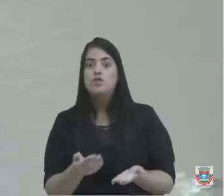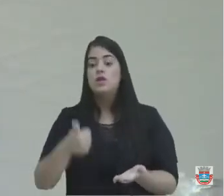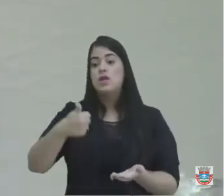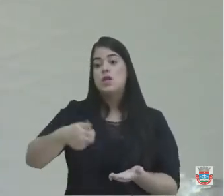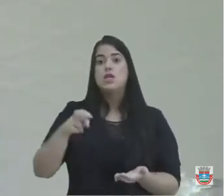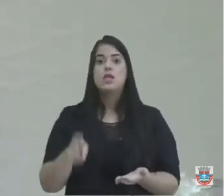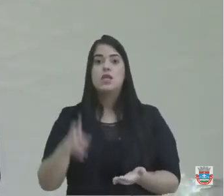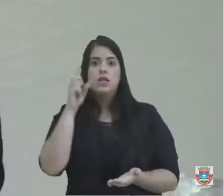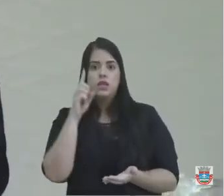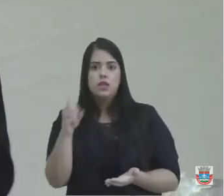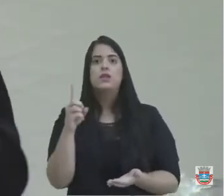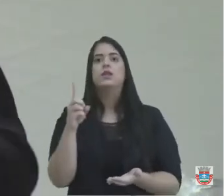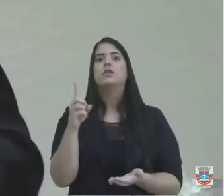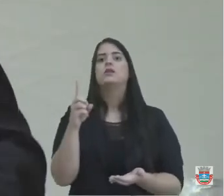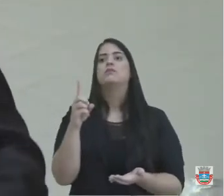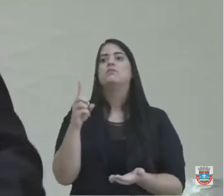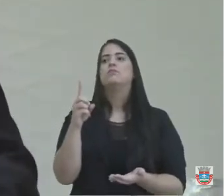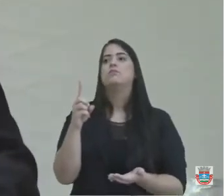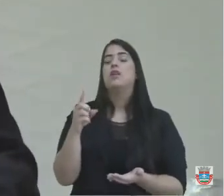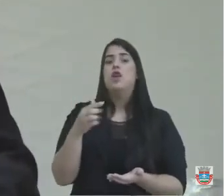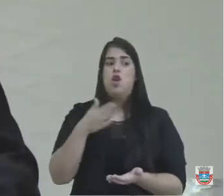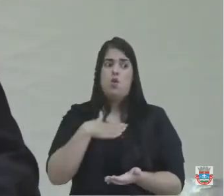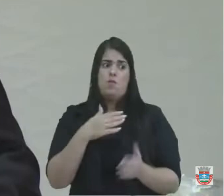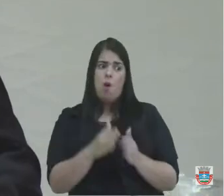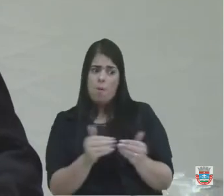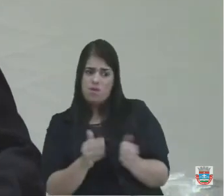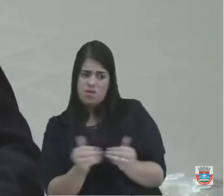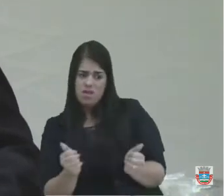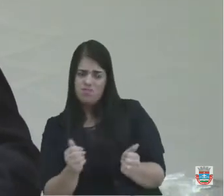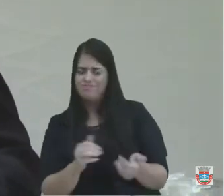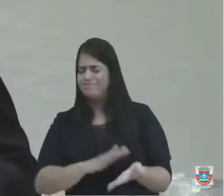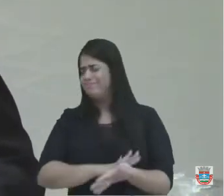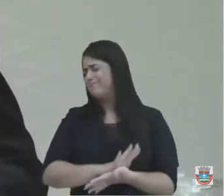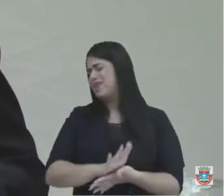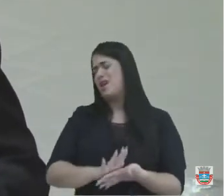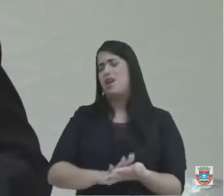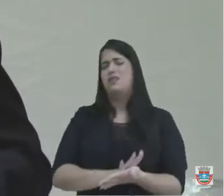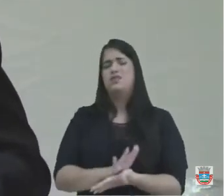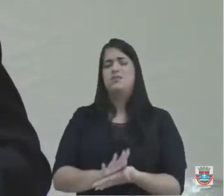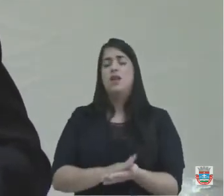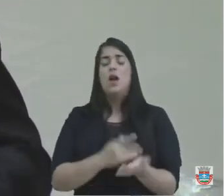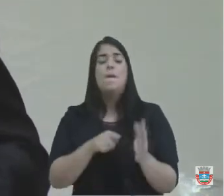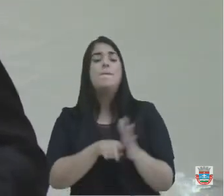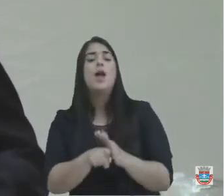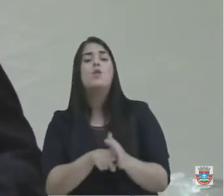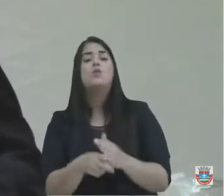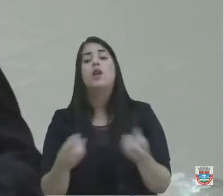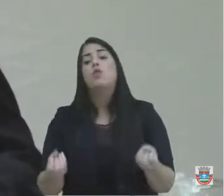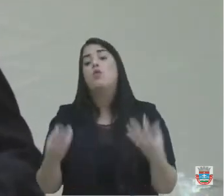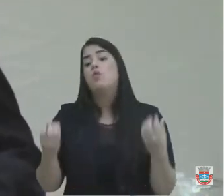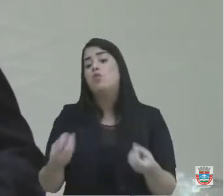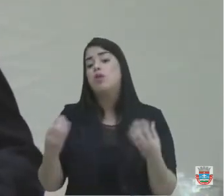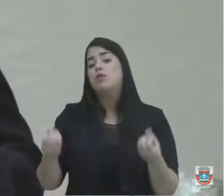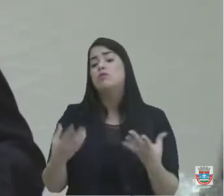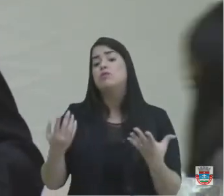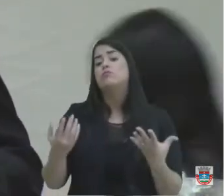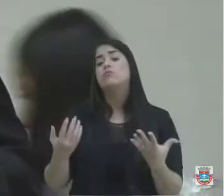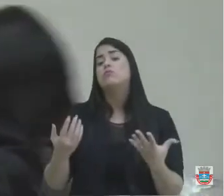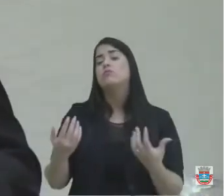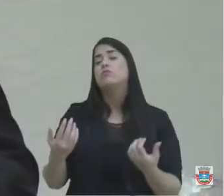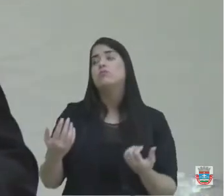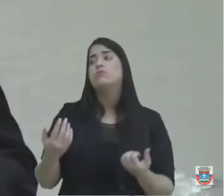faz 15 dias e a solicitação que fiz perguntando quanto era o custo